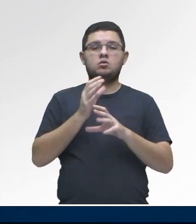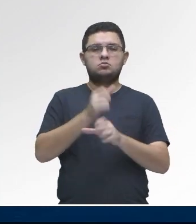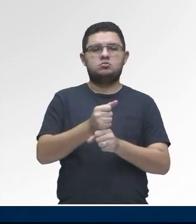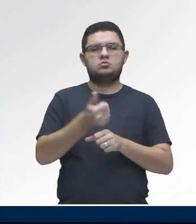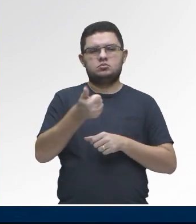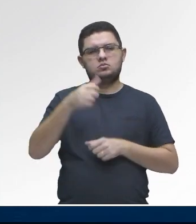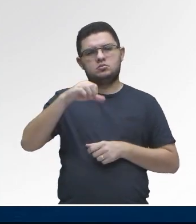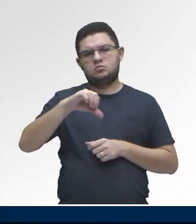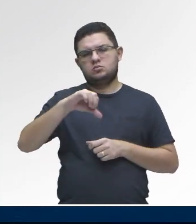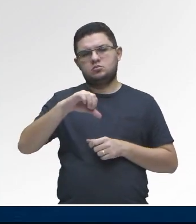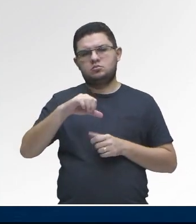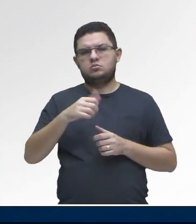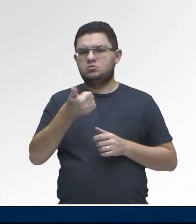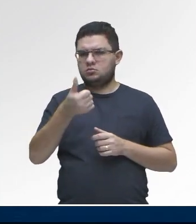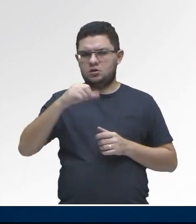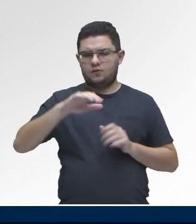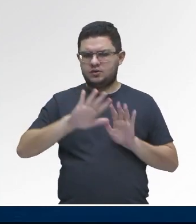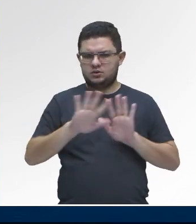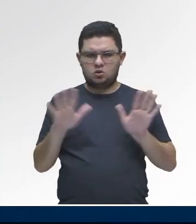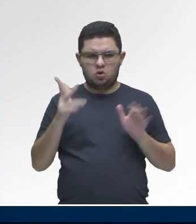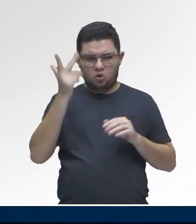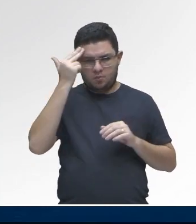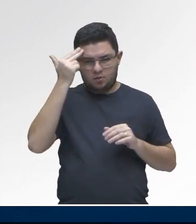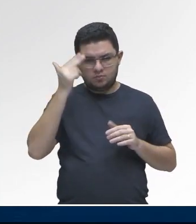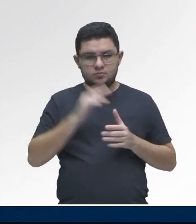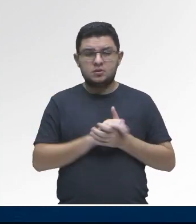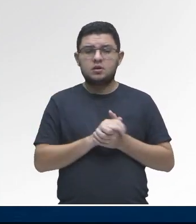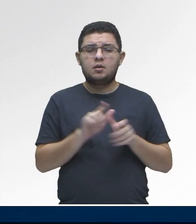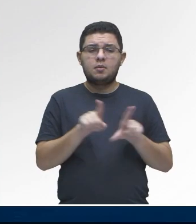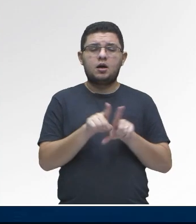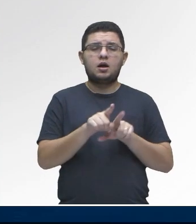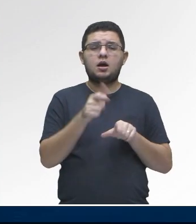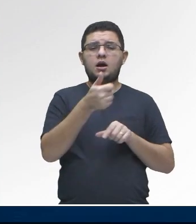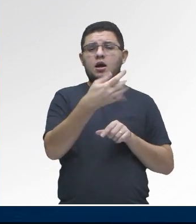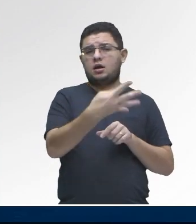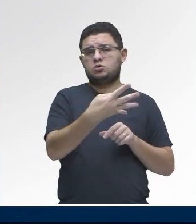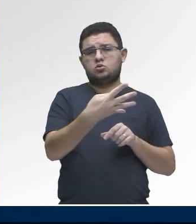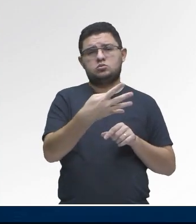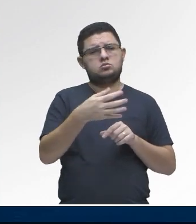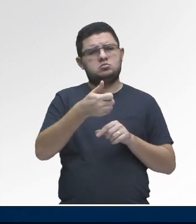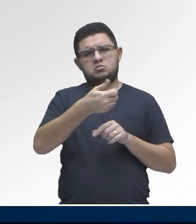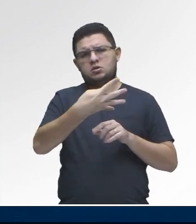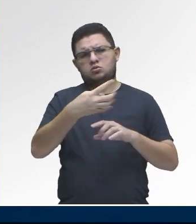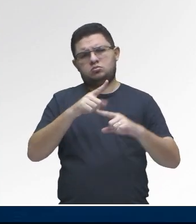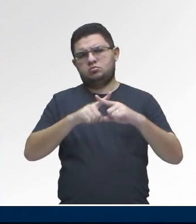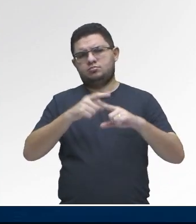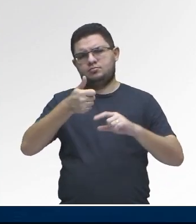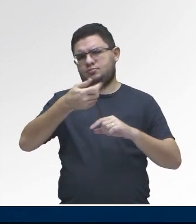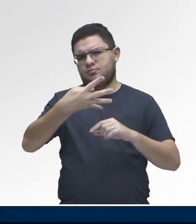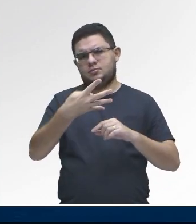coisa, que também vai dar 196. Da mesma forma,